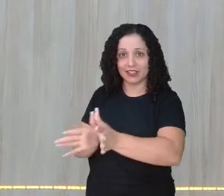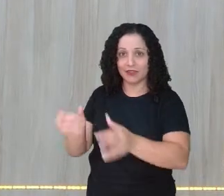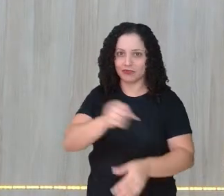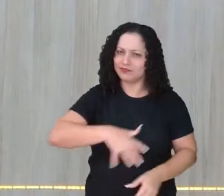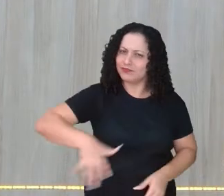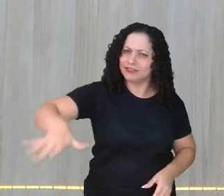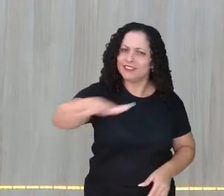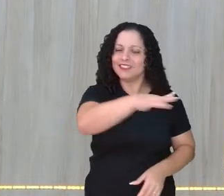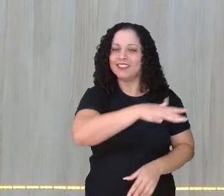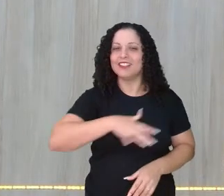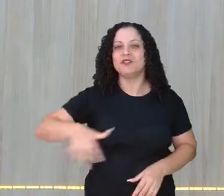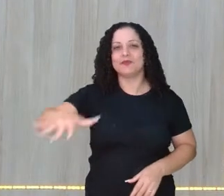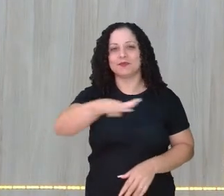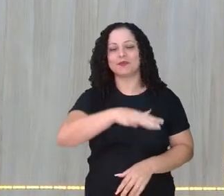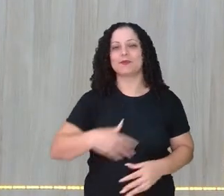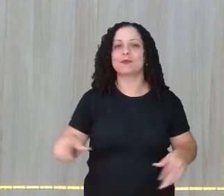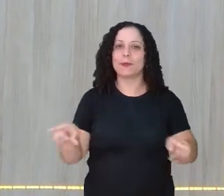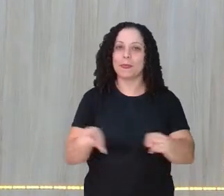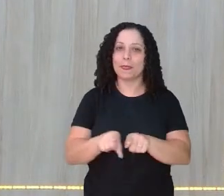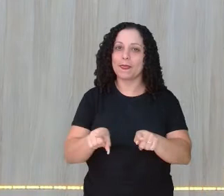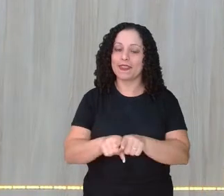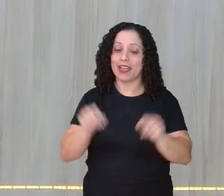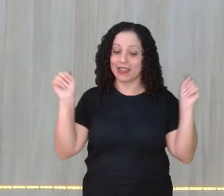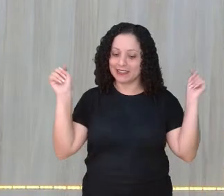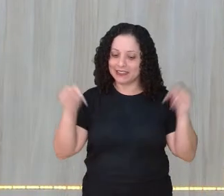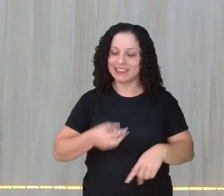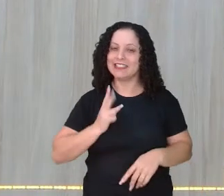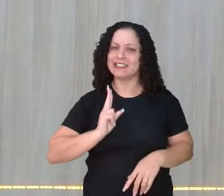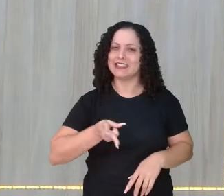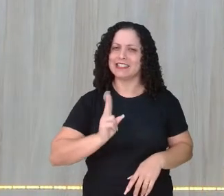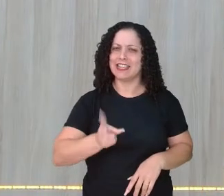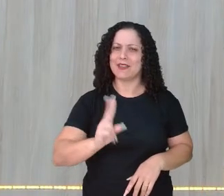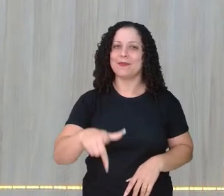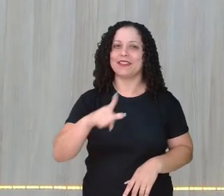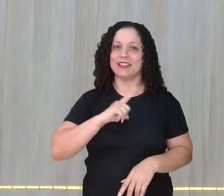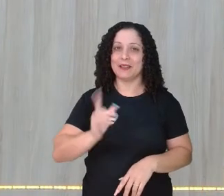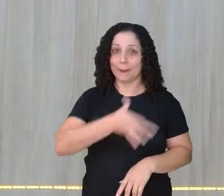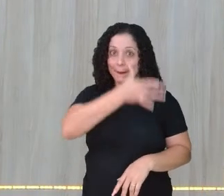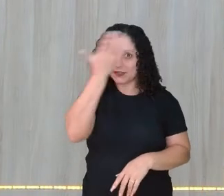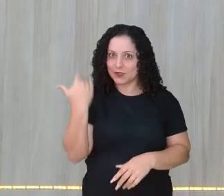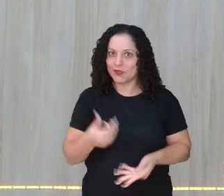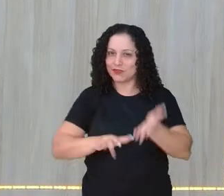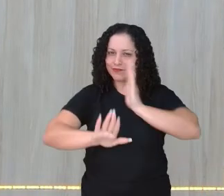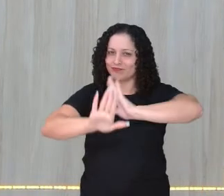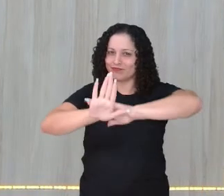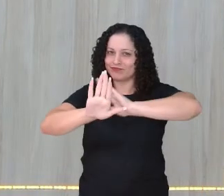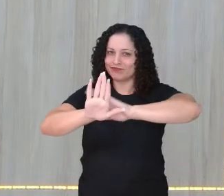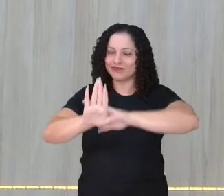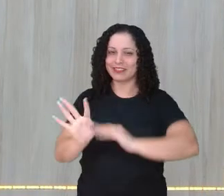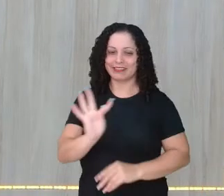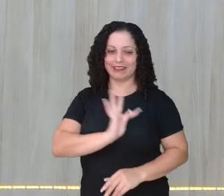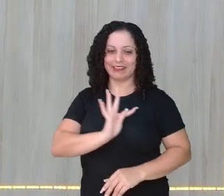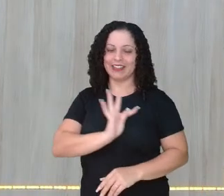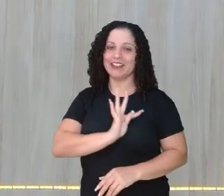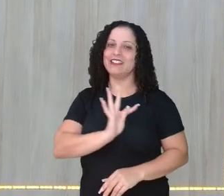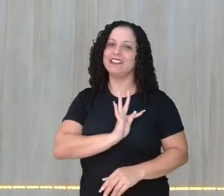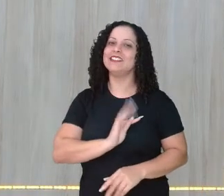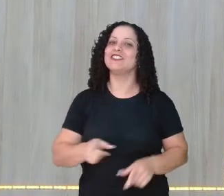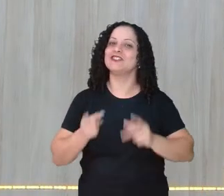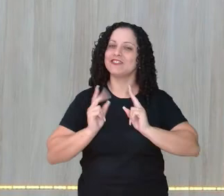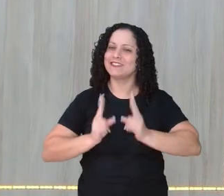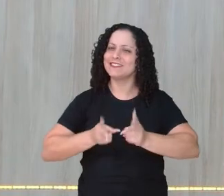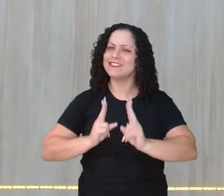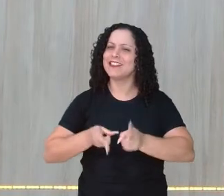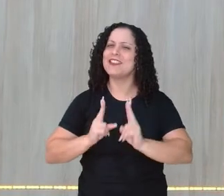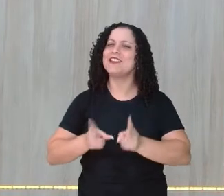a todos. Estou, como sempre, aqui acompanhada de Billy, que está atento a tudo que eu falo, não é,